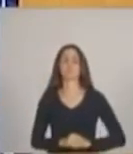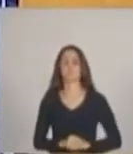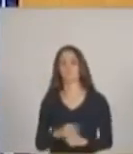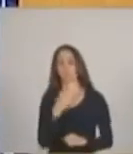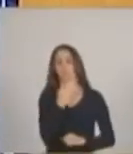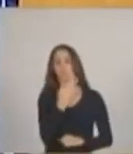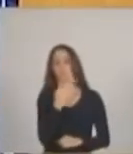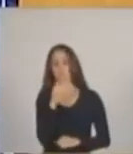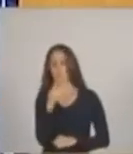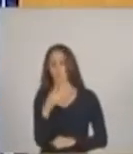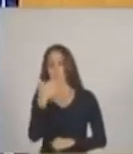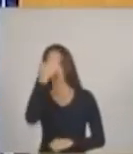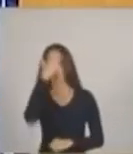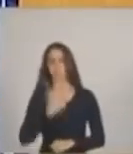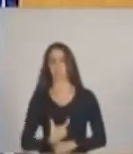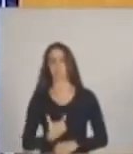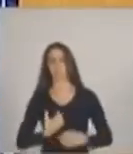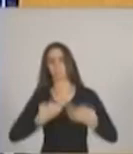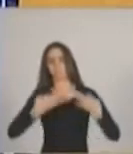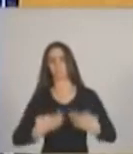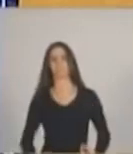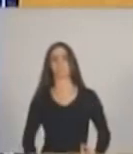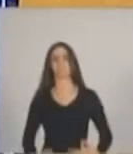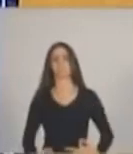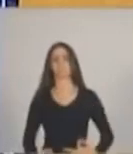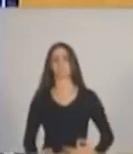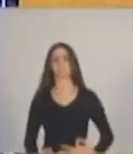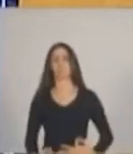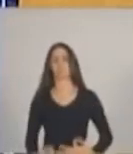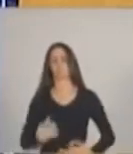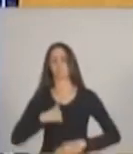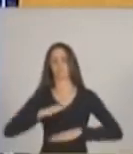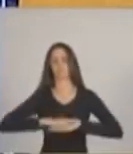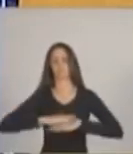conhecem a minha conduta, a minha postura, o quanto